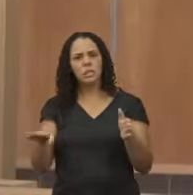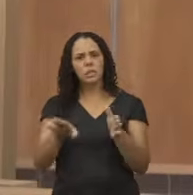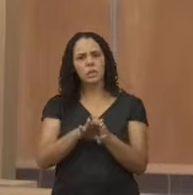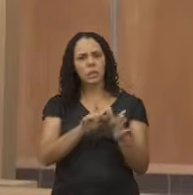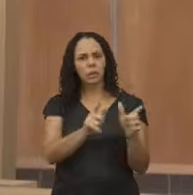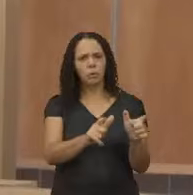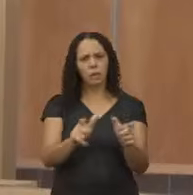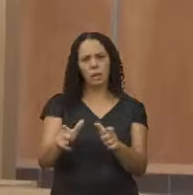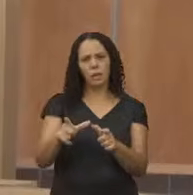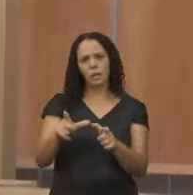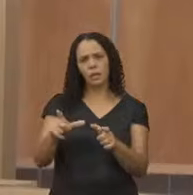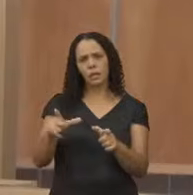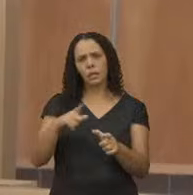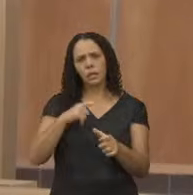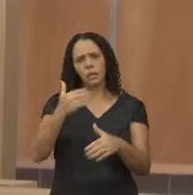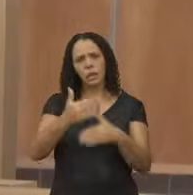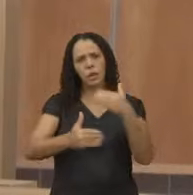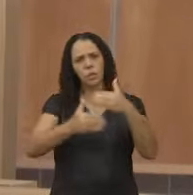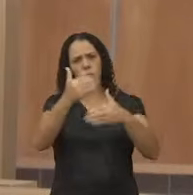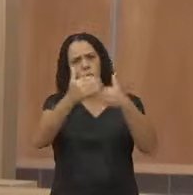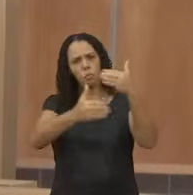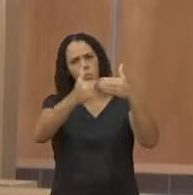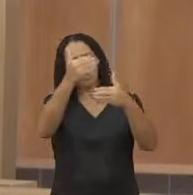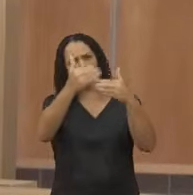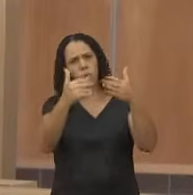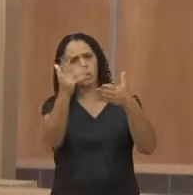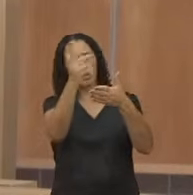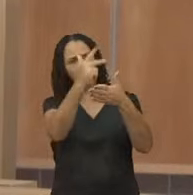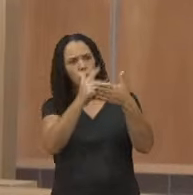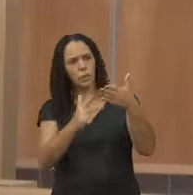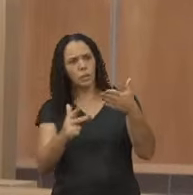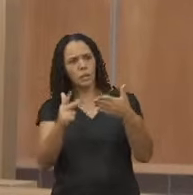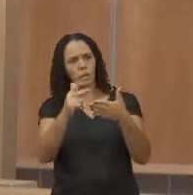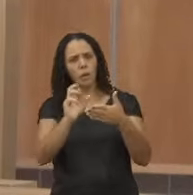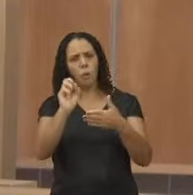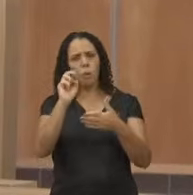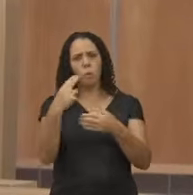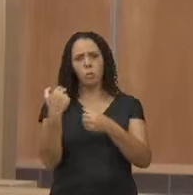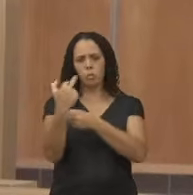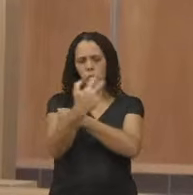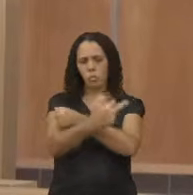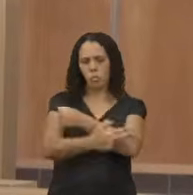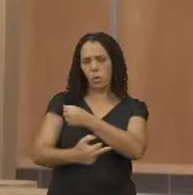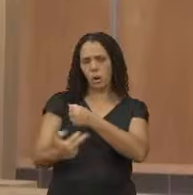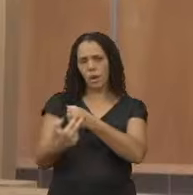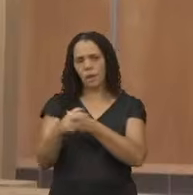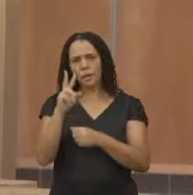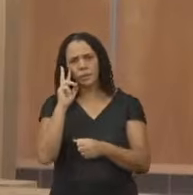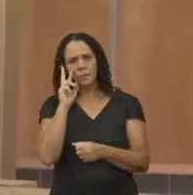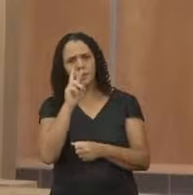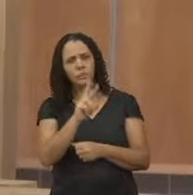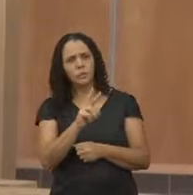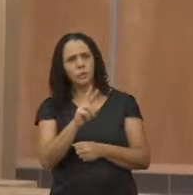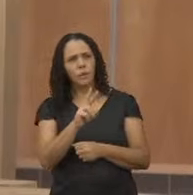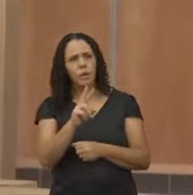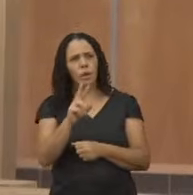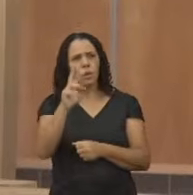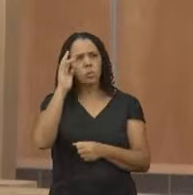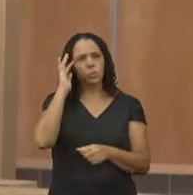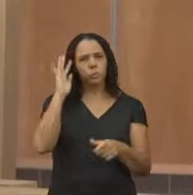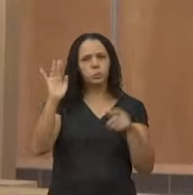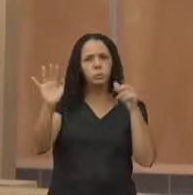tem um muro, seja do grafite ou do muralismo, você viaja